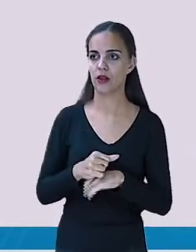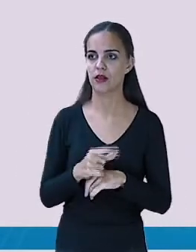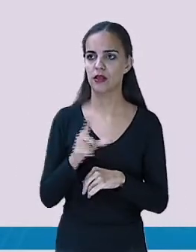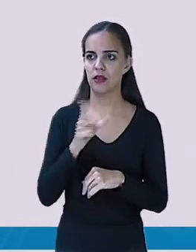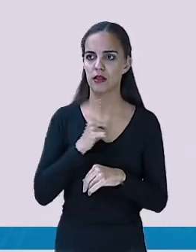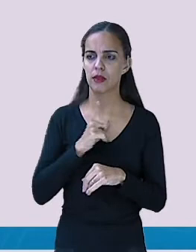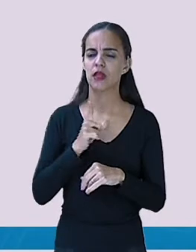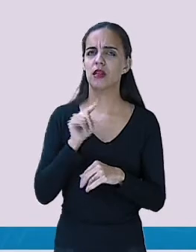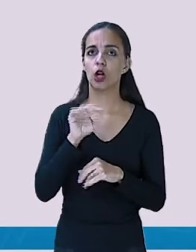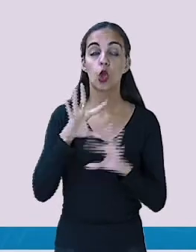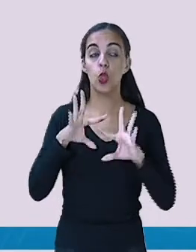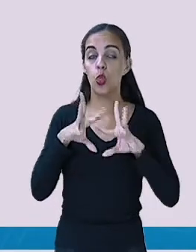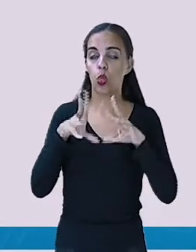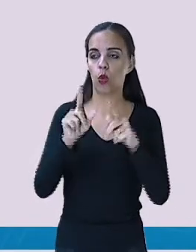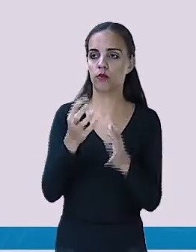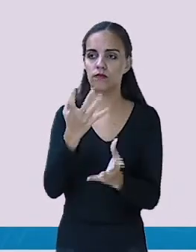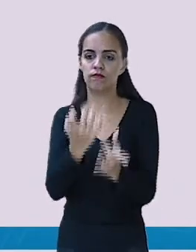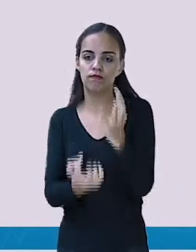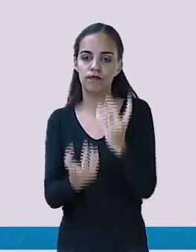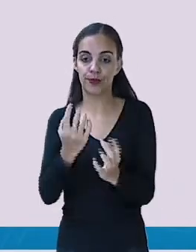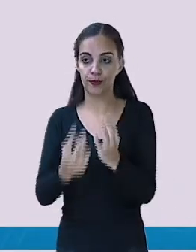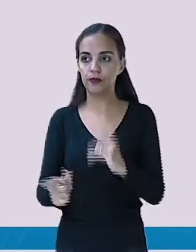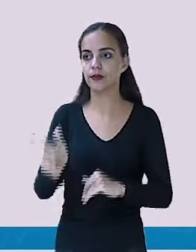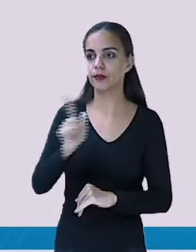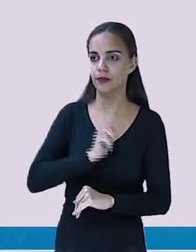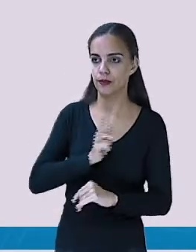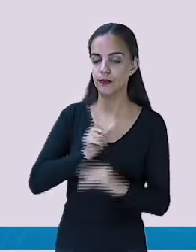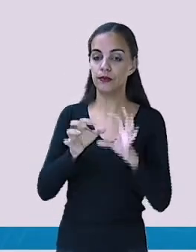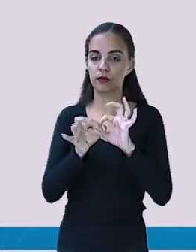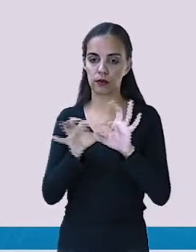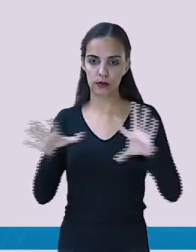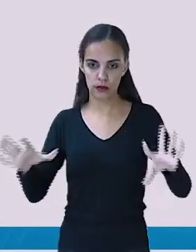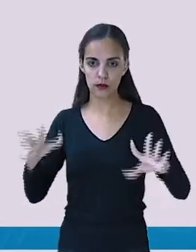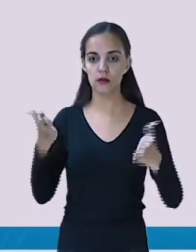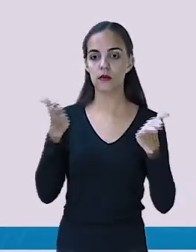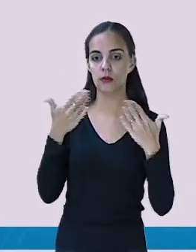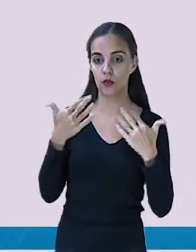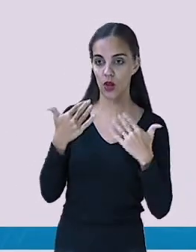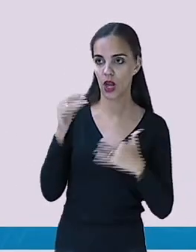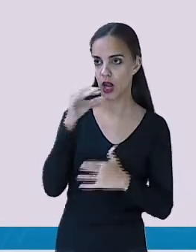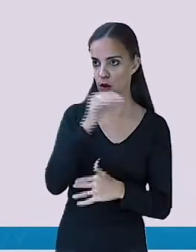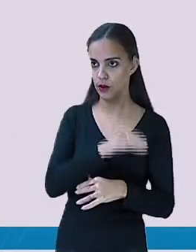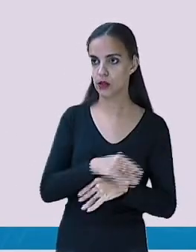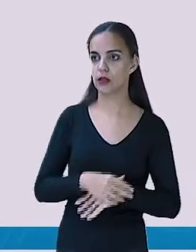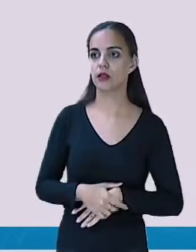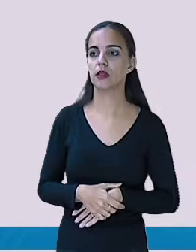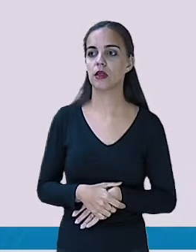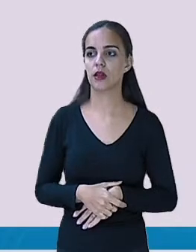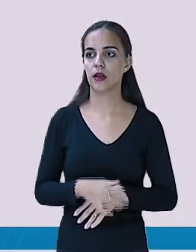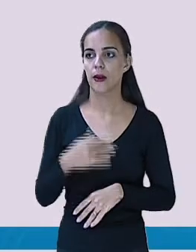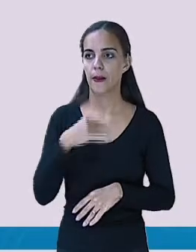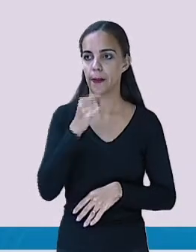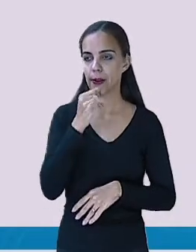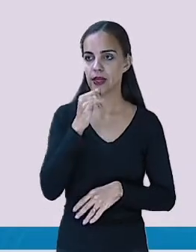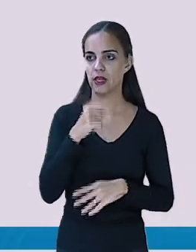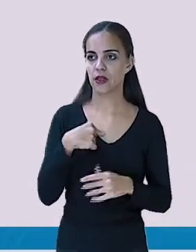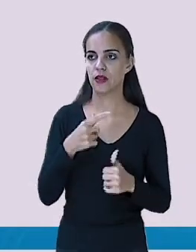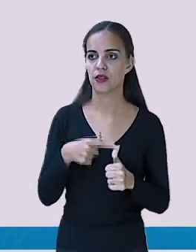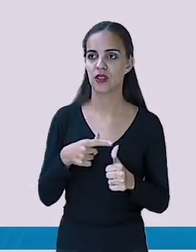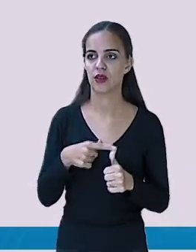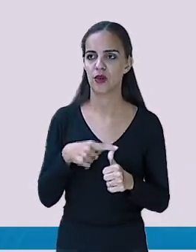toda queima libera calor Então vamos pensar em algumas queimas